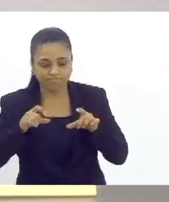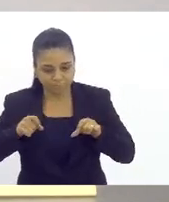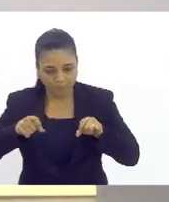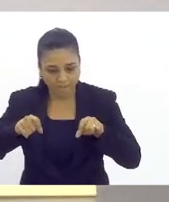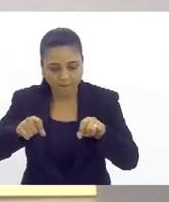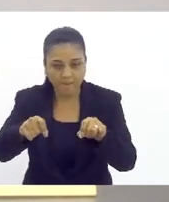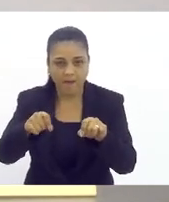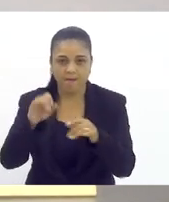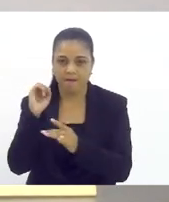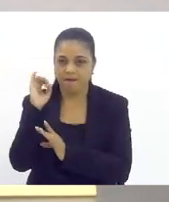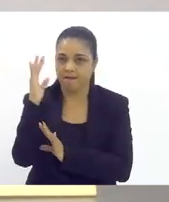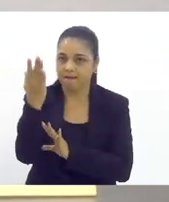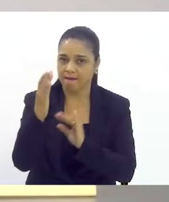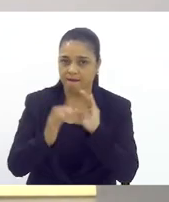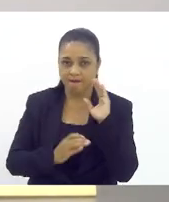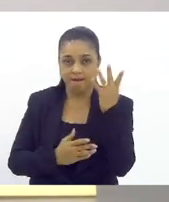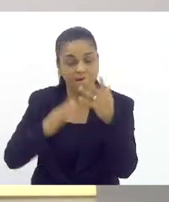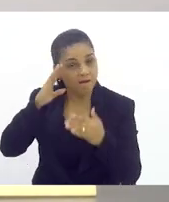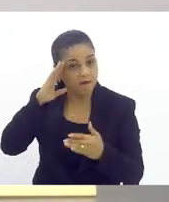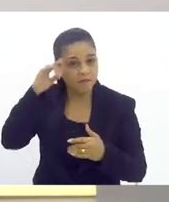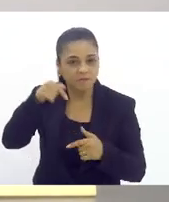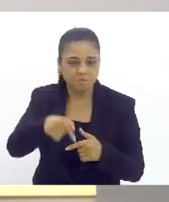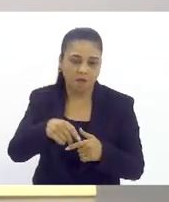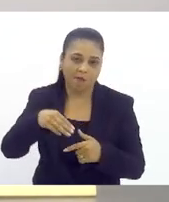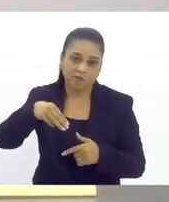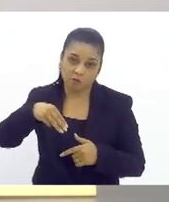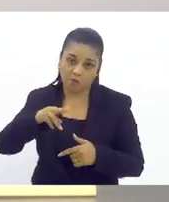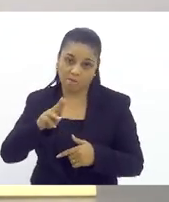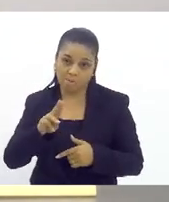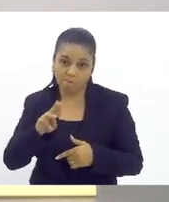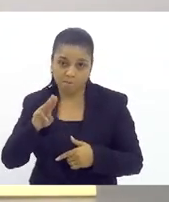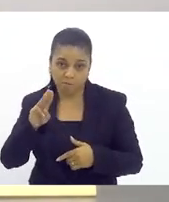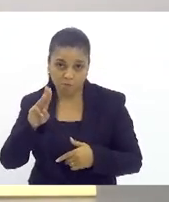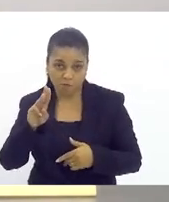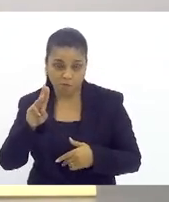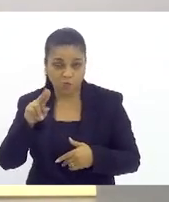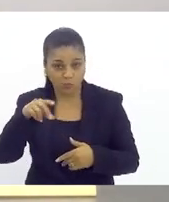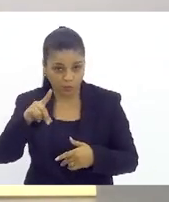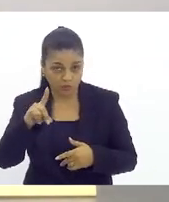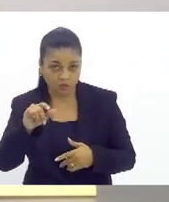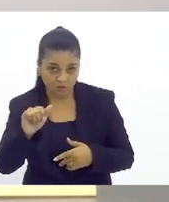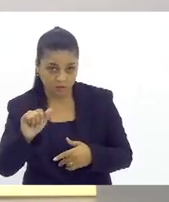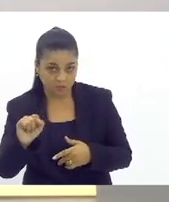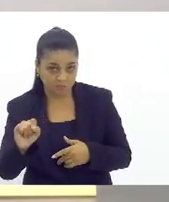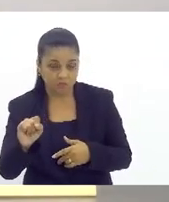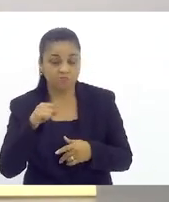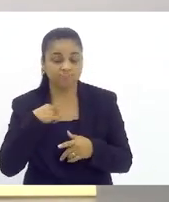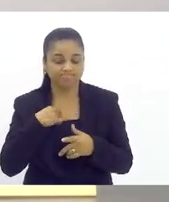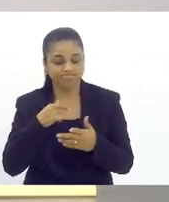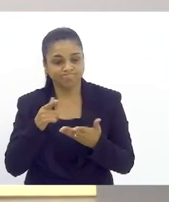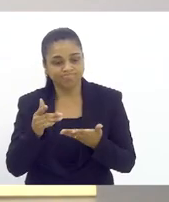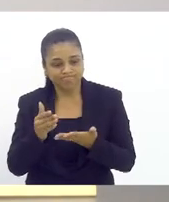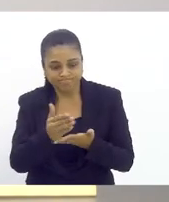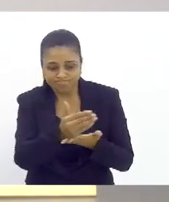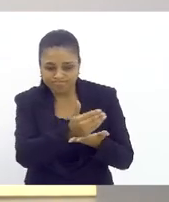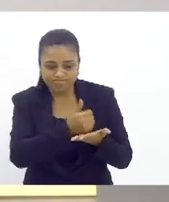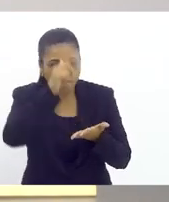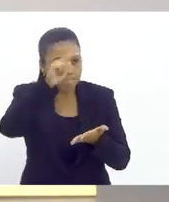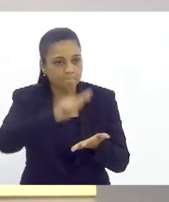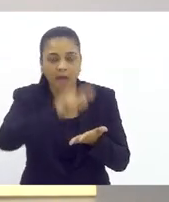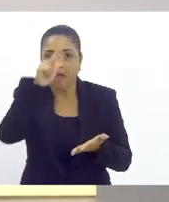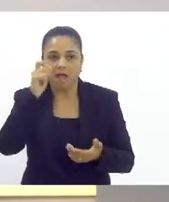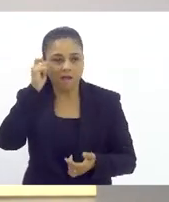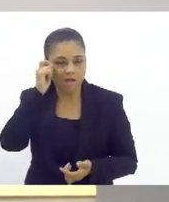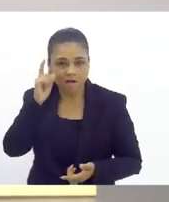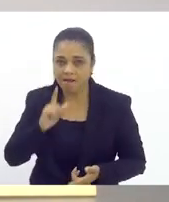um principal Elo que é a fonte né das mudas então é para nós é um é um diagnóstico assim é um alerta de fato